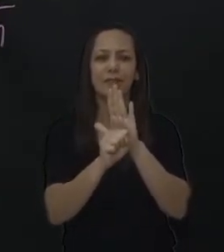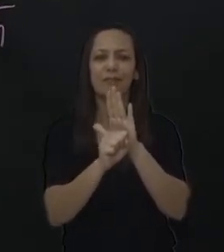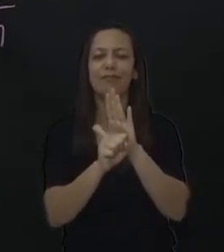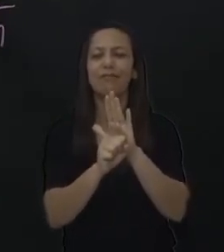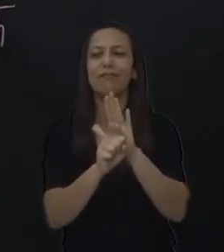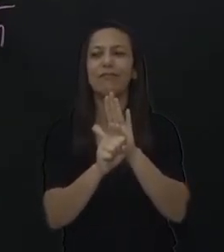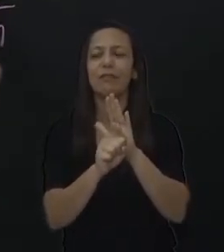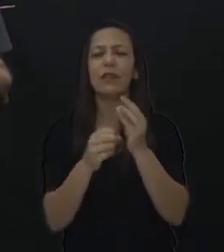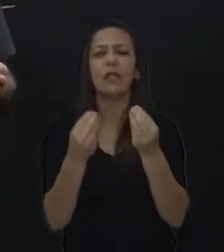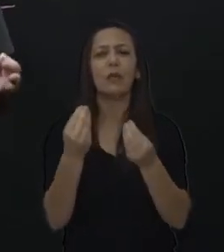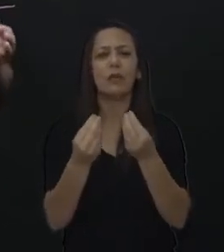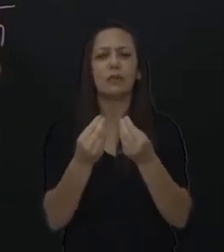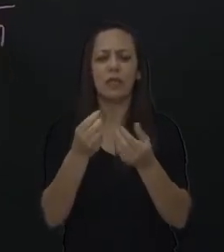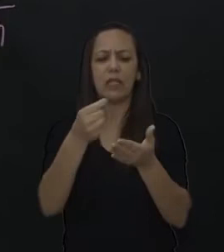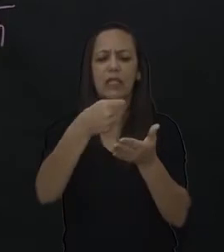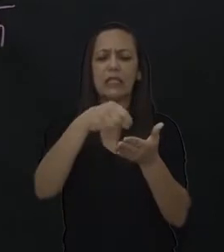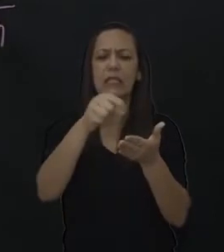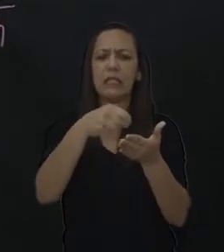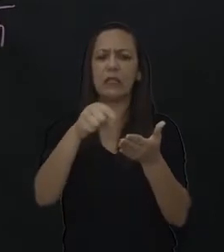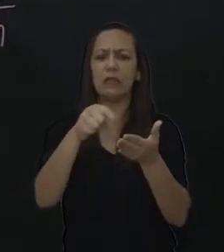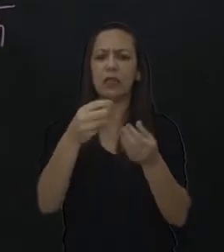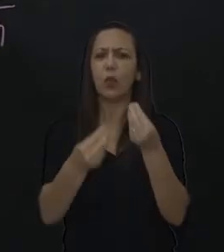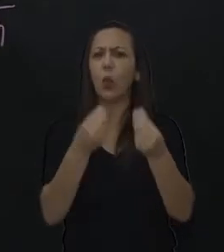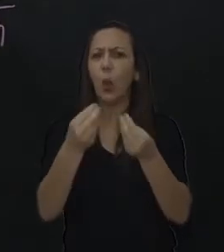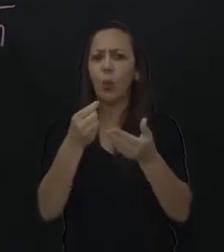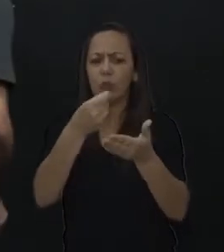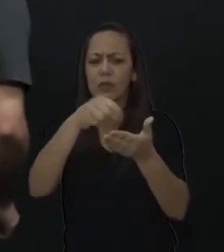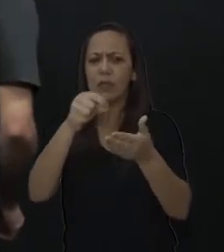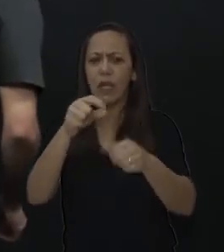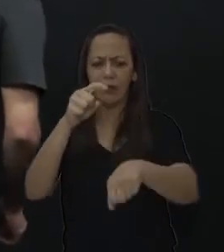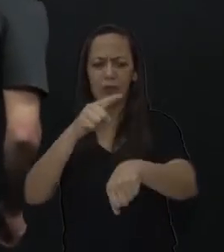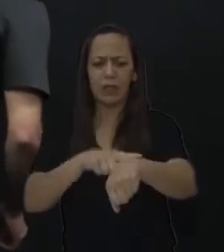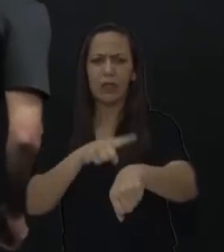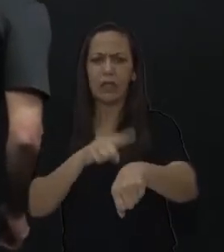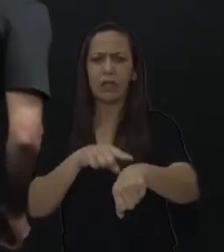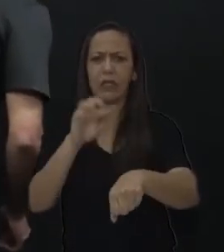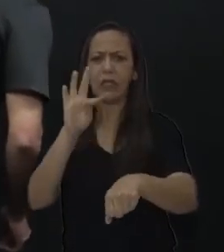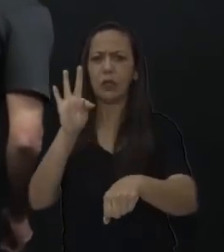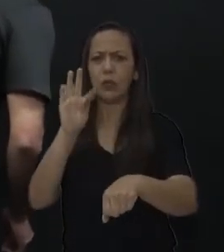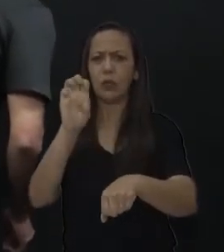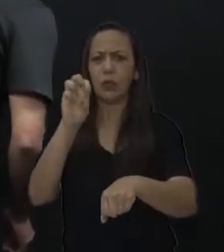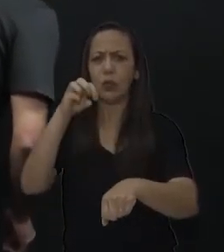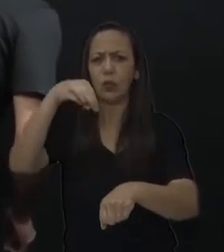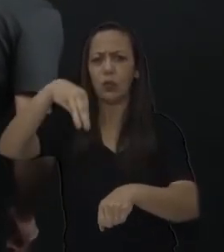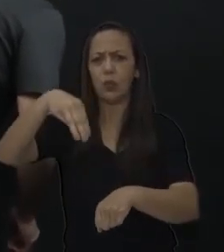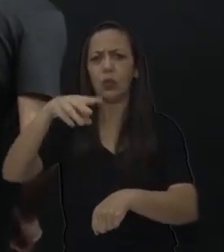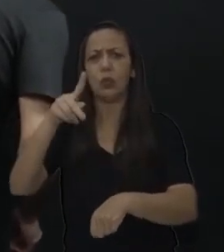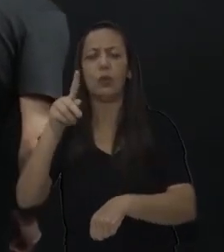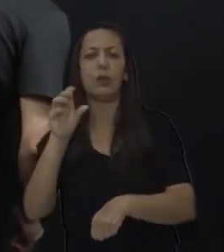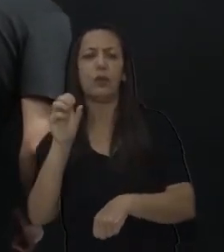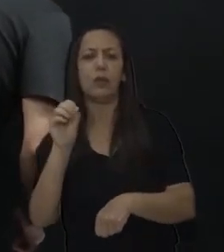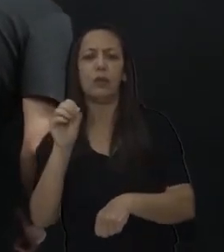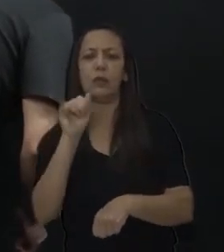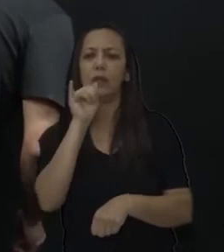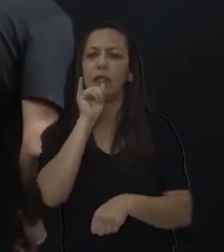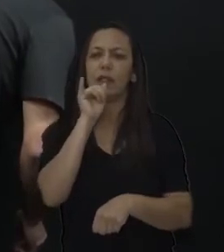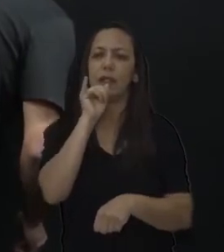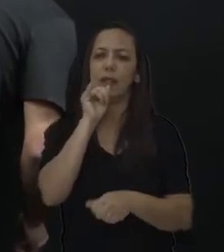de você escrever esse tempo é assim, né? Eu tenho, por exemplo, então,